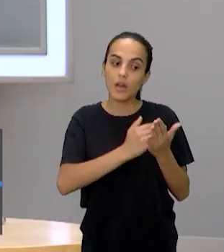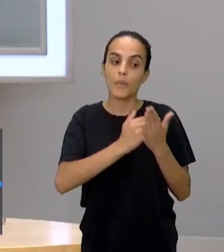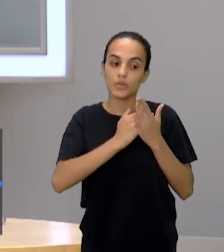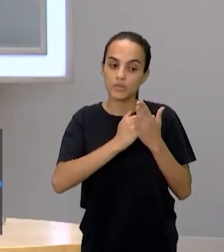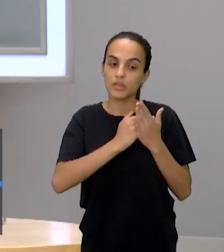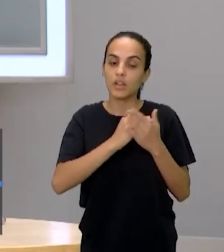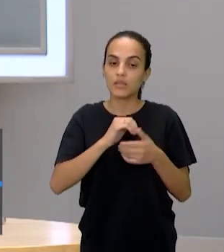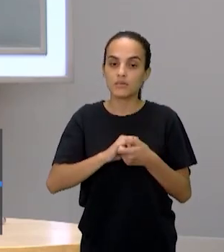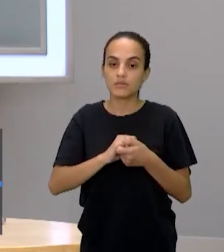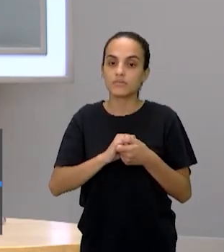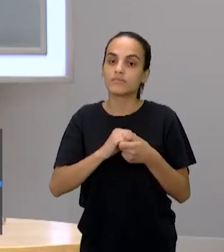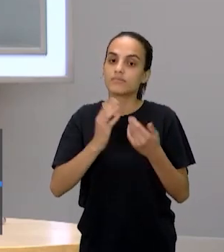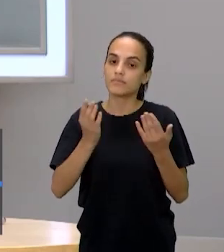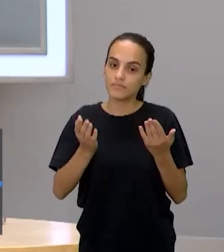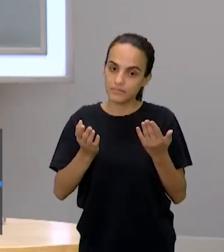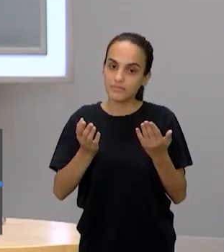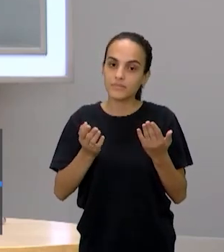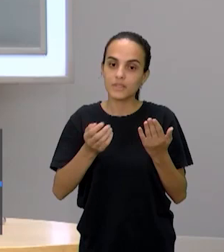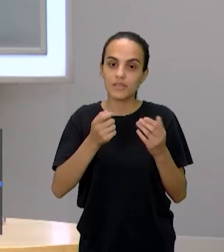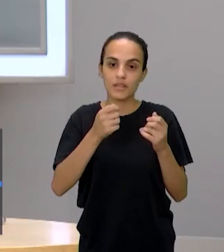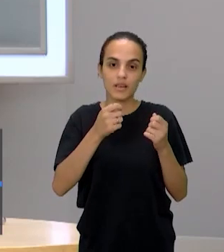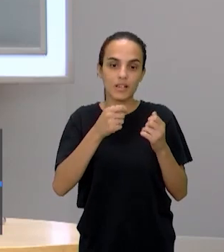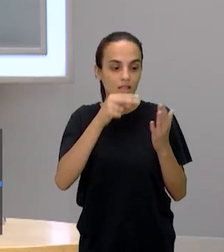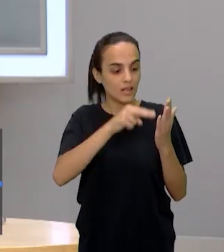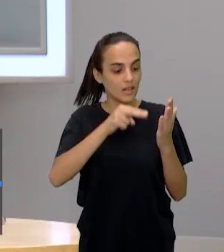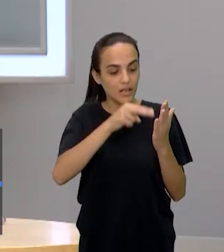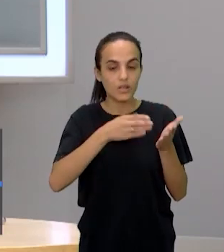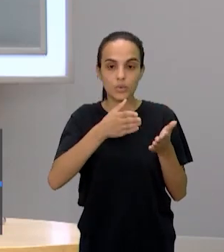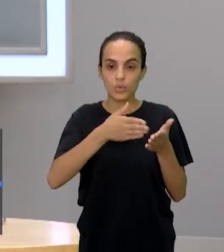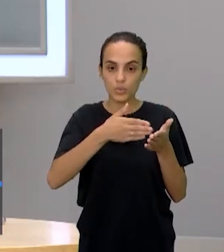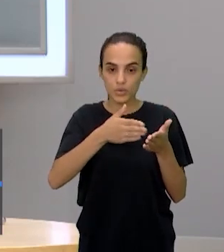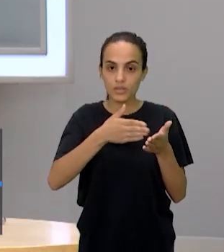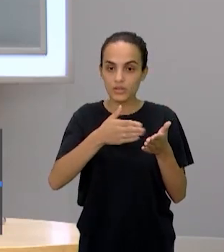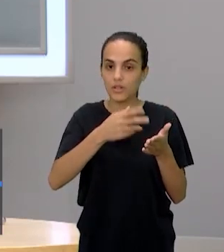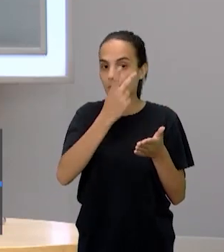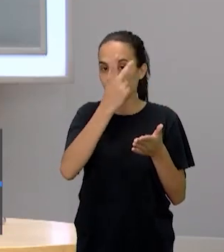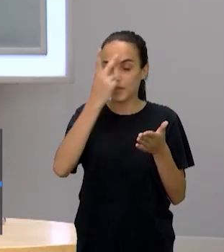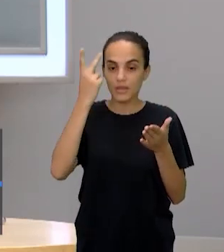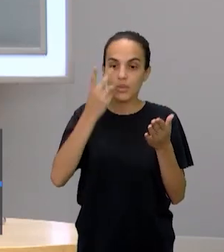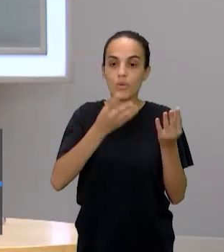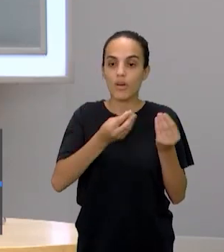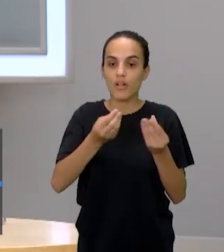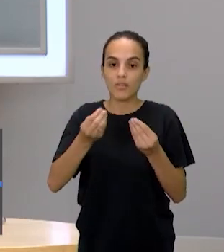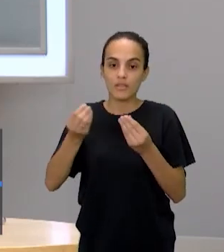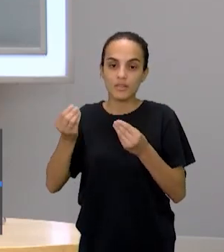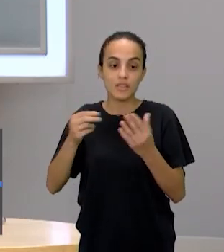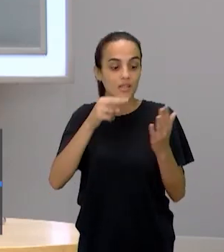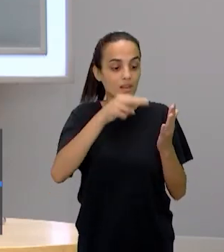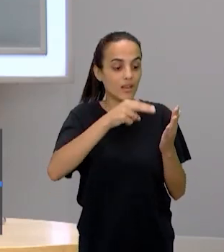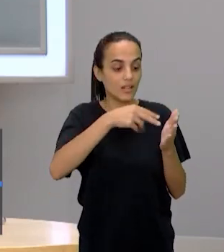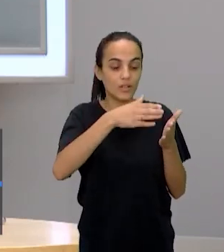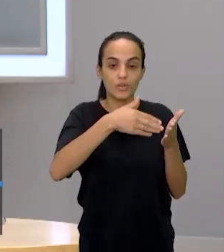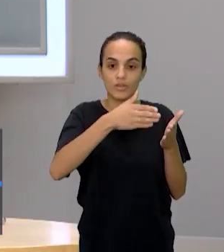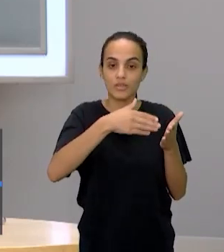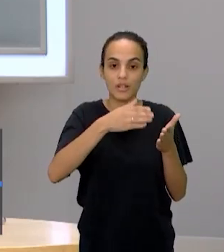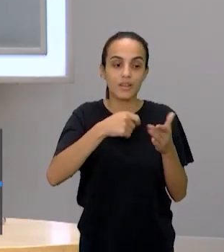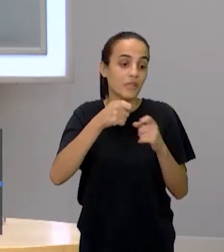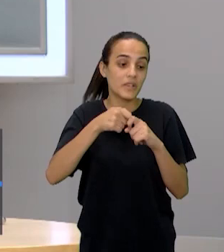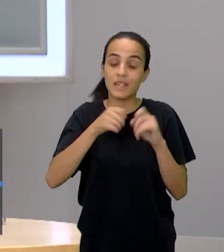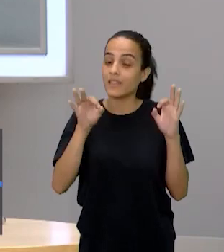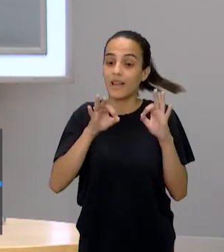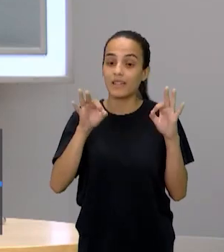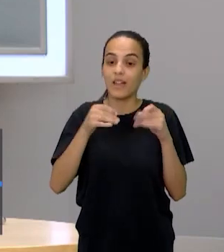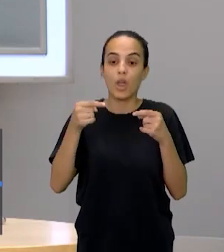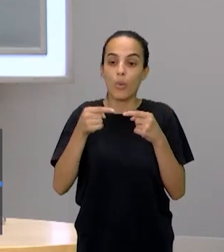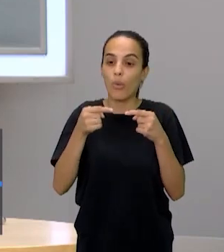a fazer tal coisa. Nossa. Porque eu estava lendo um livro. Então, para muita Não gente, tá trabalhando. você tá lendo um livro, você está sem fazer